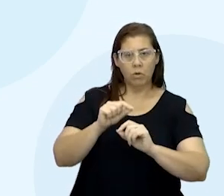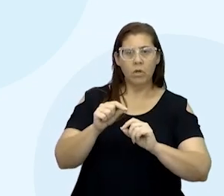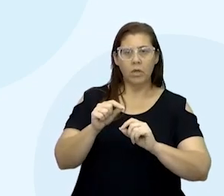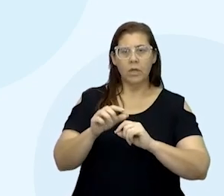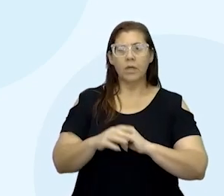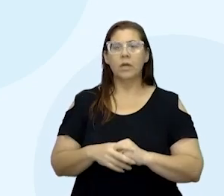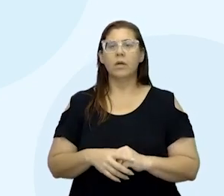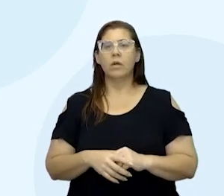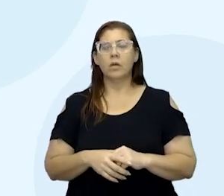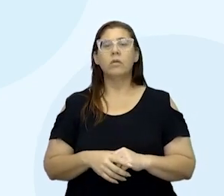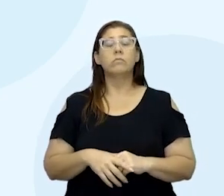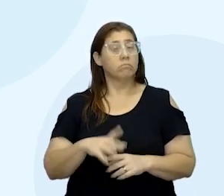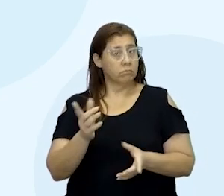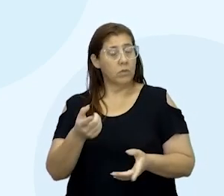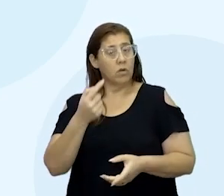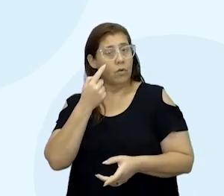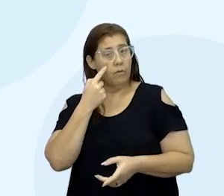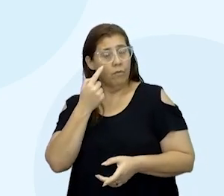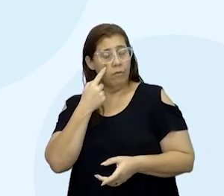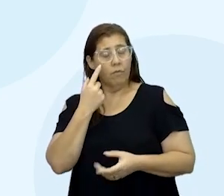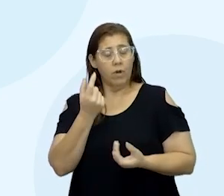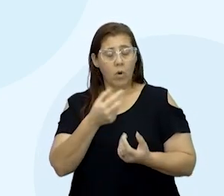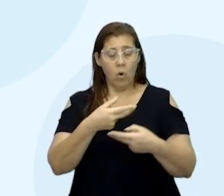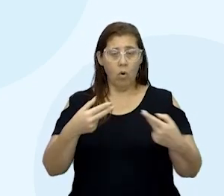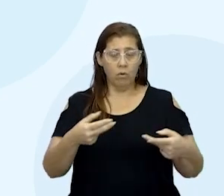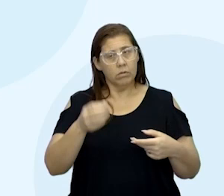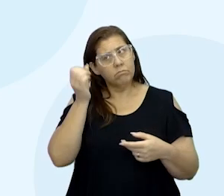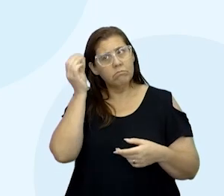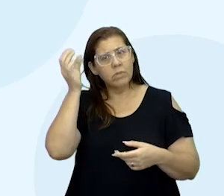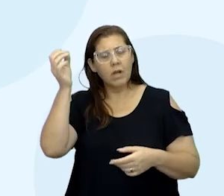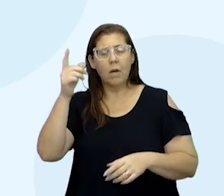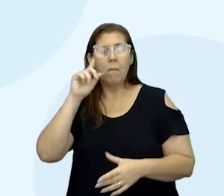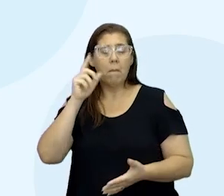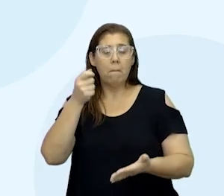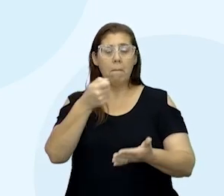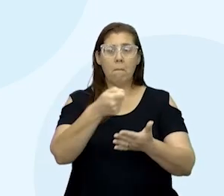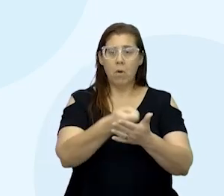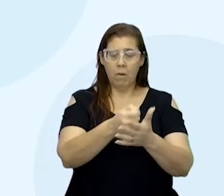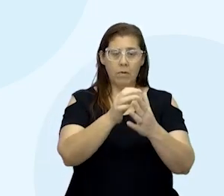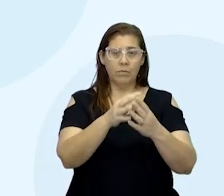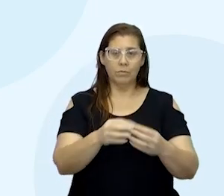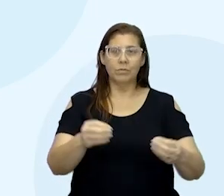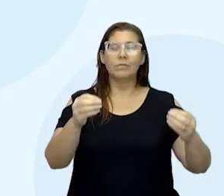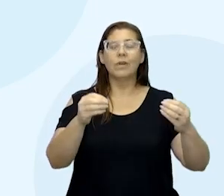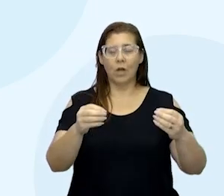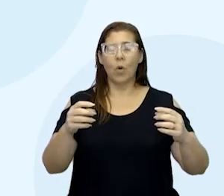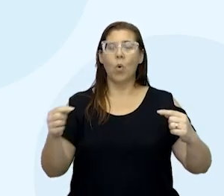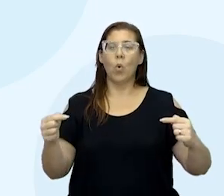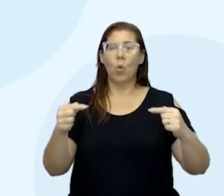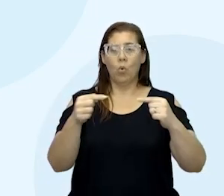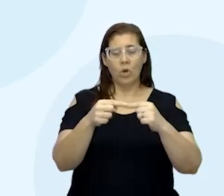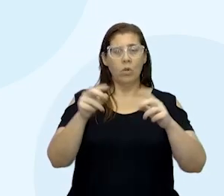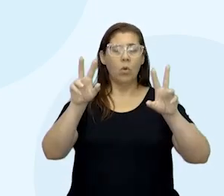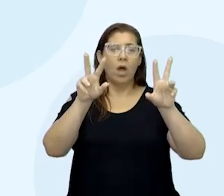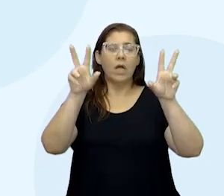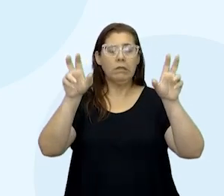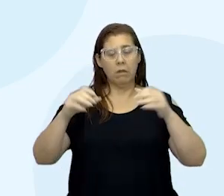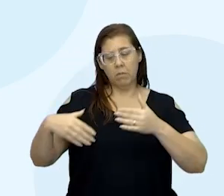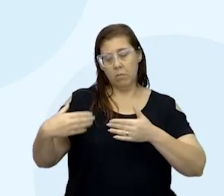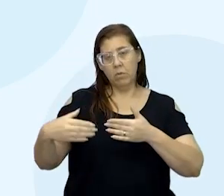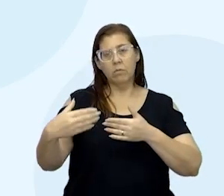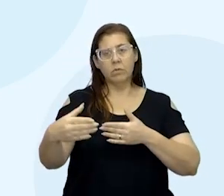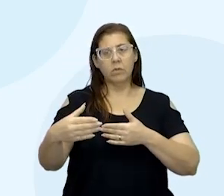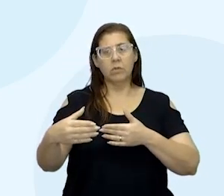mobilizar intencionalmente recursos criativos para resolver problemas reais relacionados a temas e processos